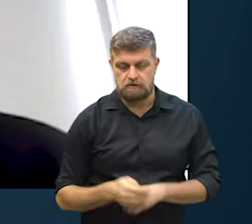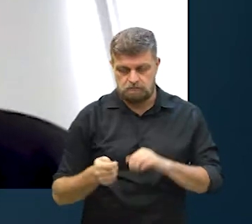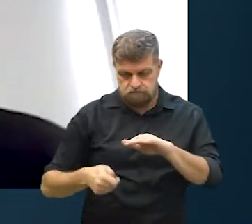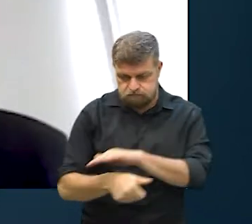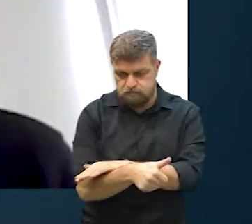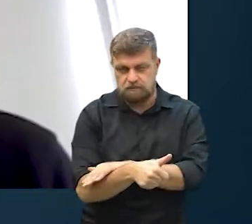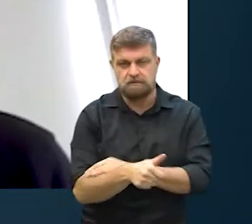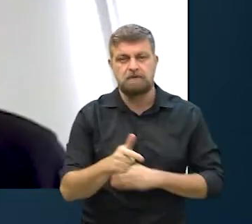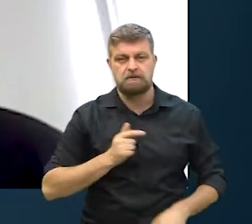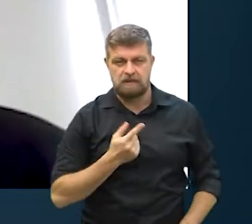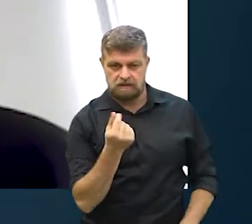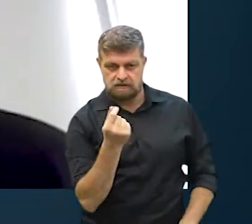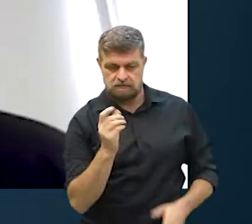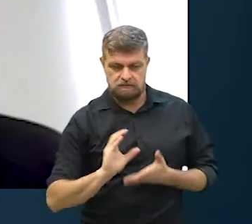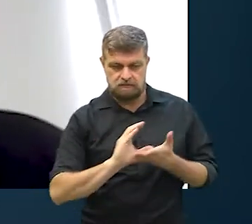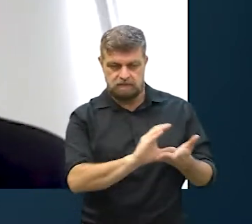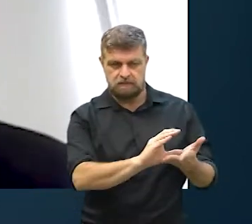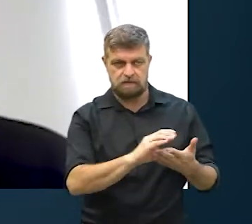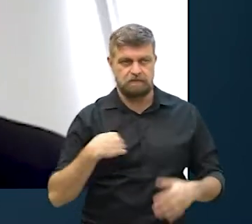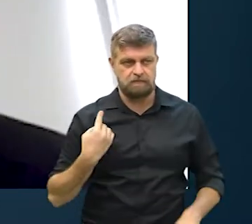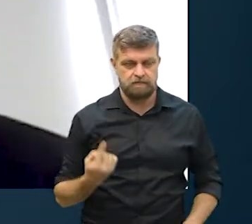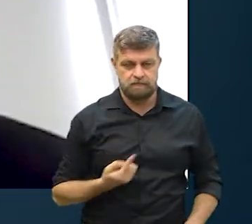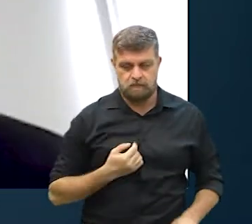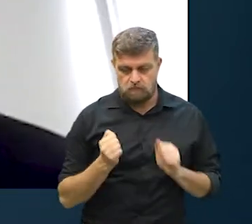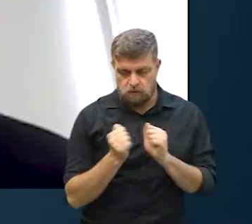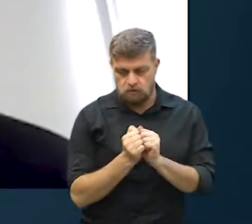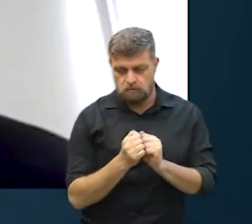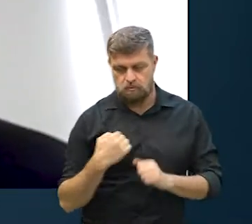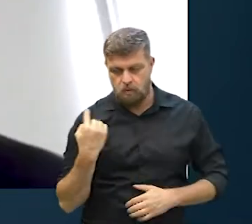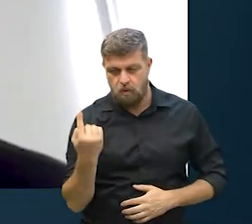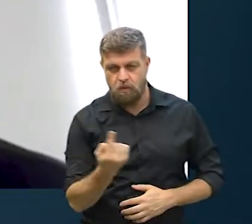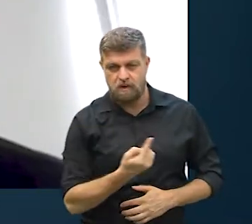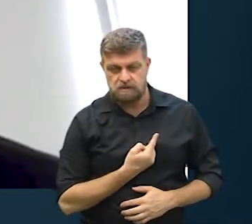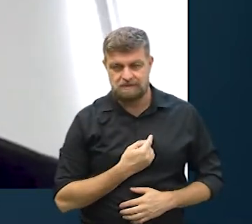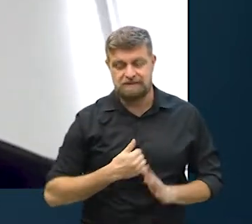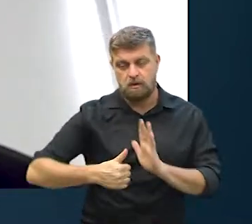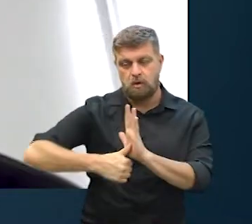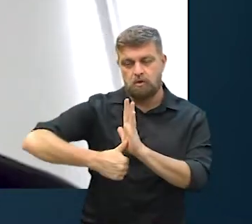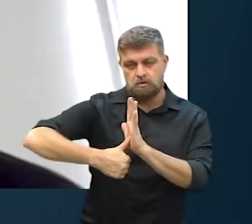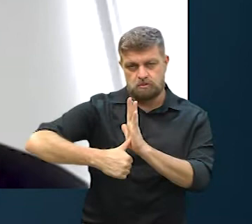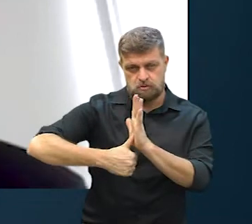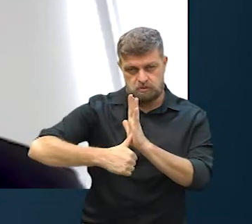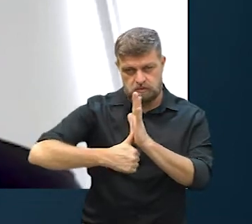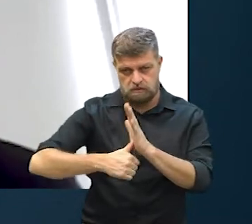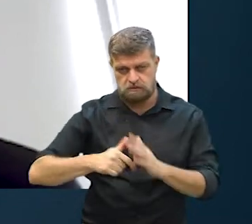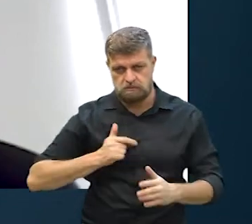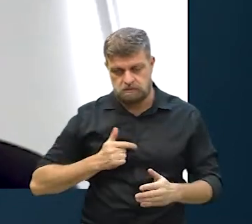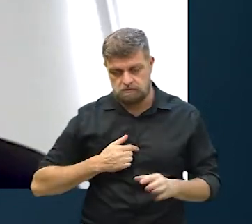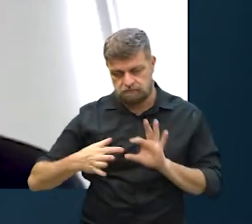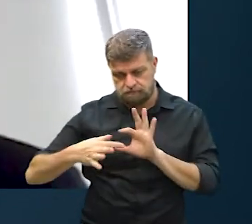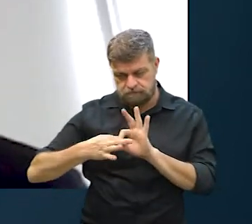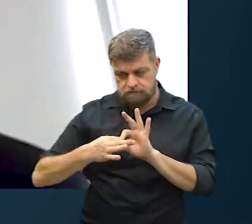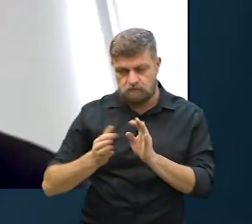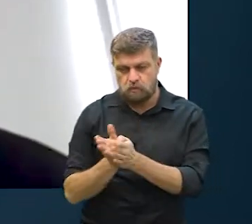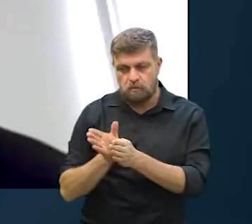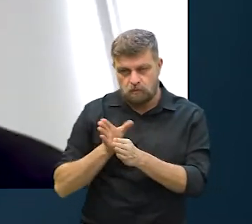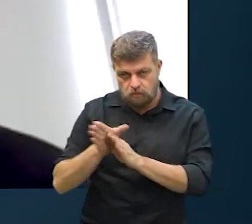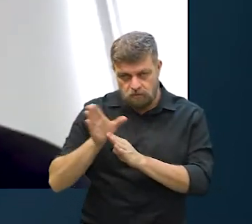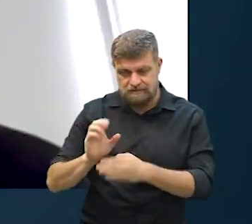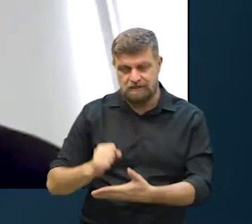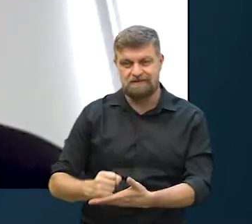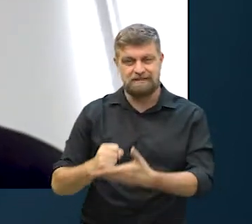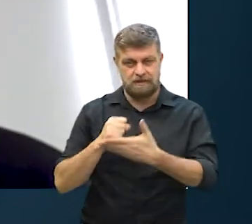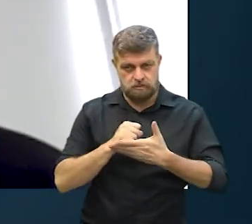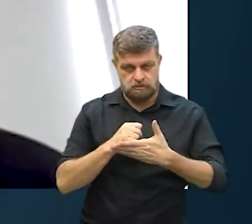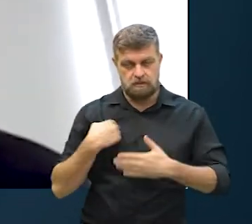e investidores anjos dessa plenária, né? Eles entrarem junto com a gente esse ano, eles são nossos sócios, mentores, fazem parte do nosso conselho e